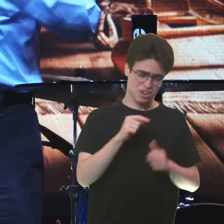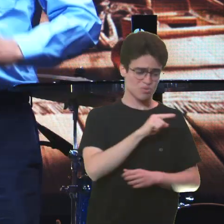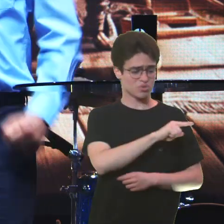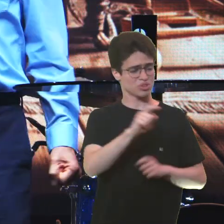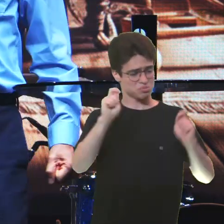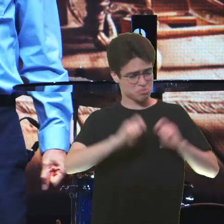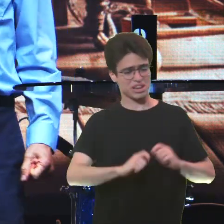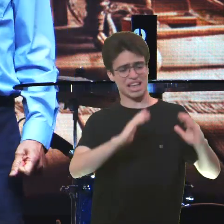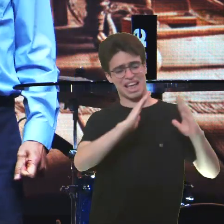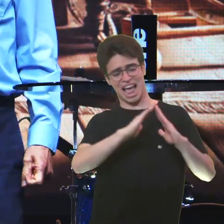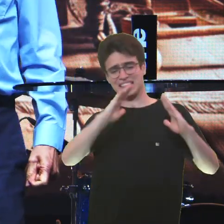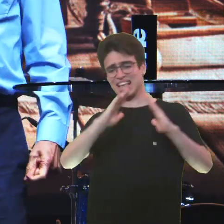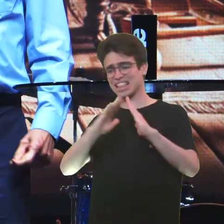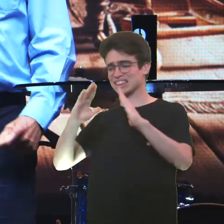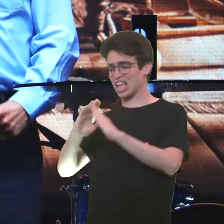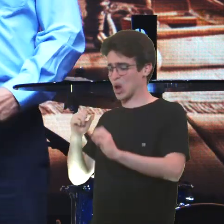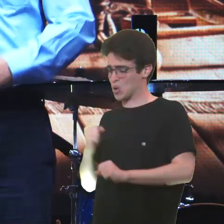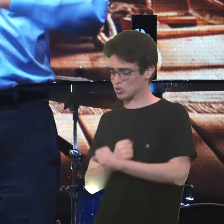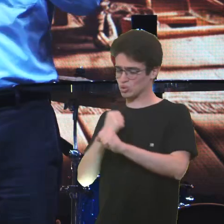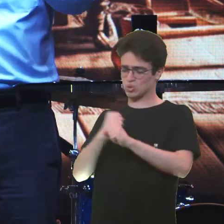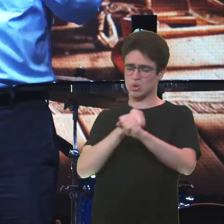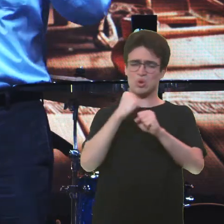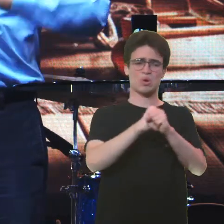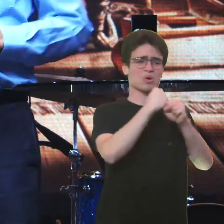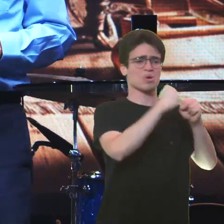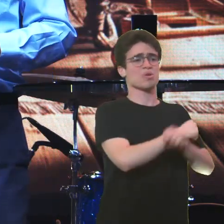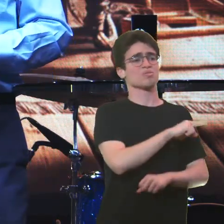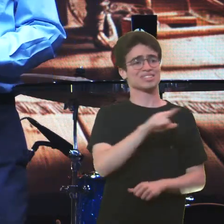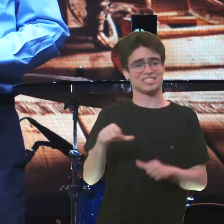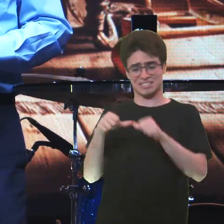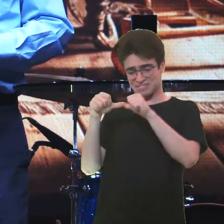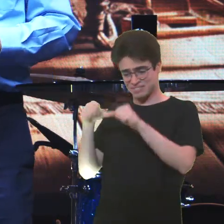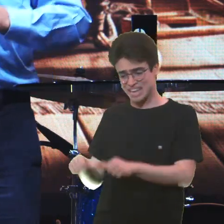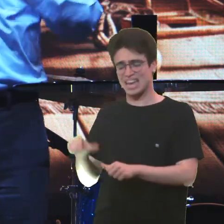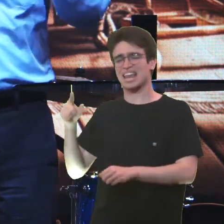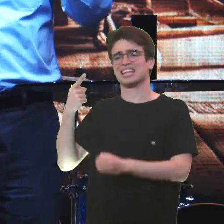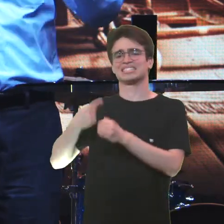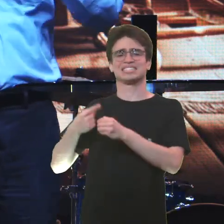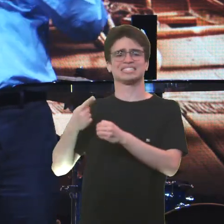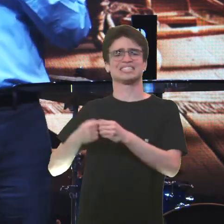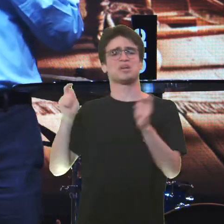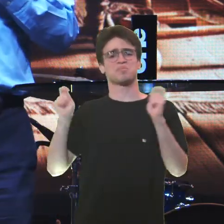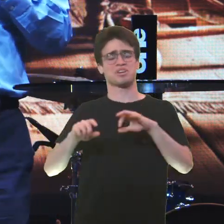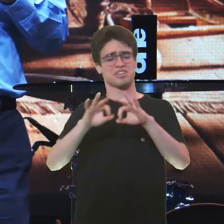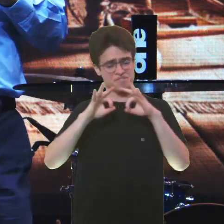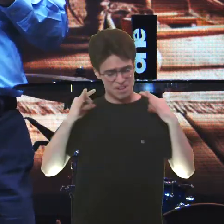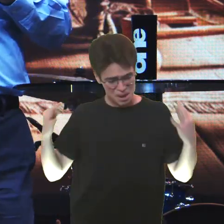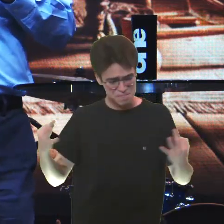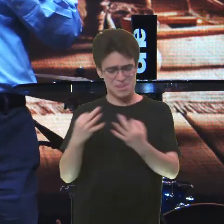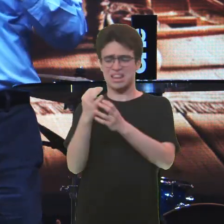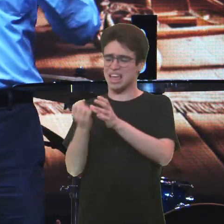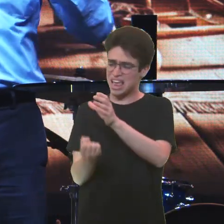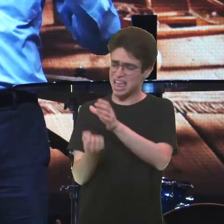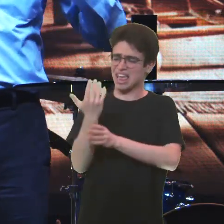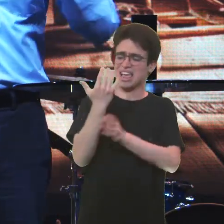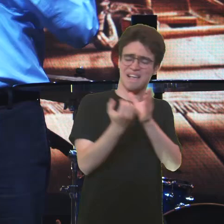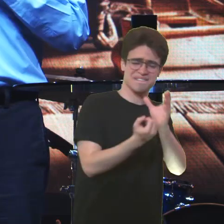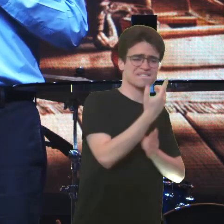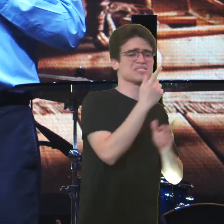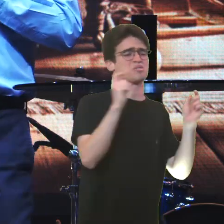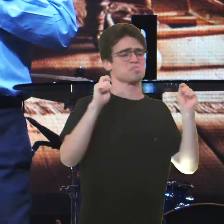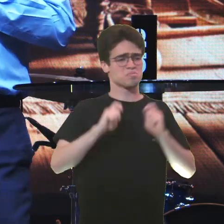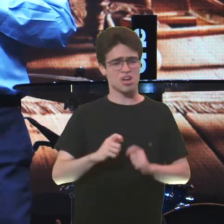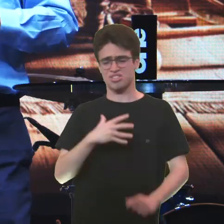casas. Vivan en la ciudad. Vivam na cidade. Formen familias. Formem famílias. Tengan hijos. Tenham filhos.